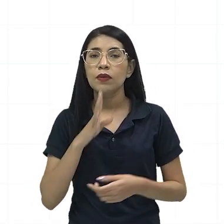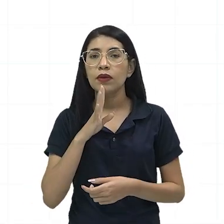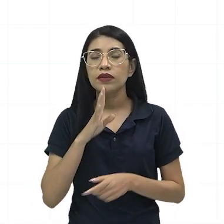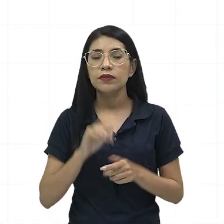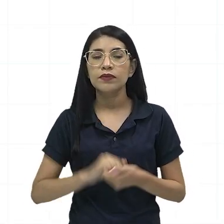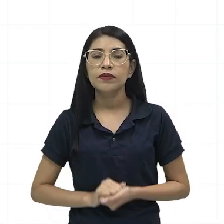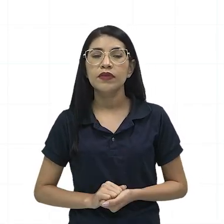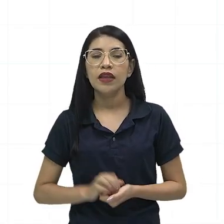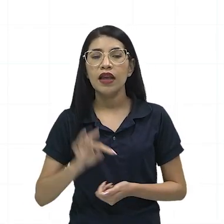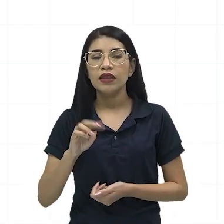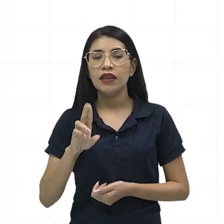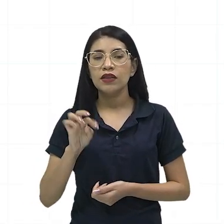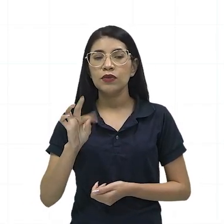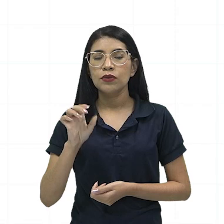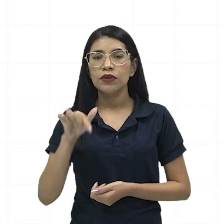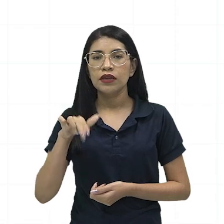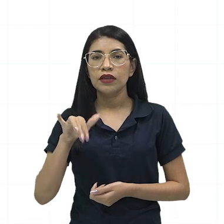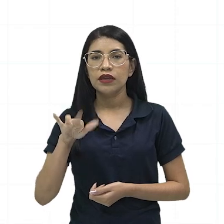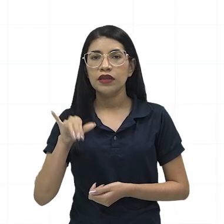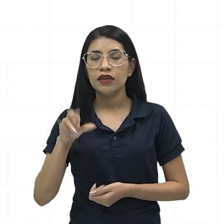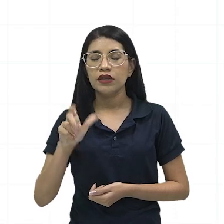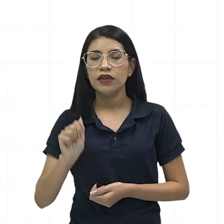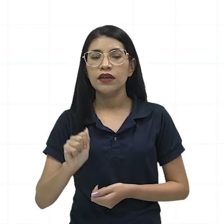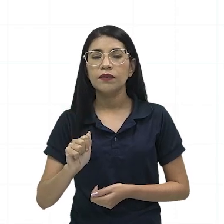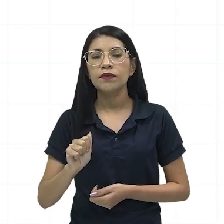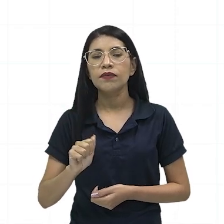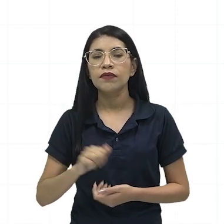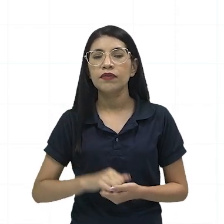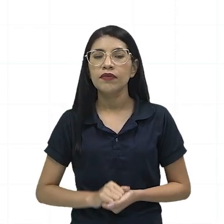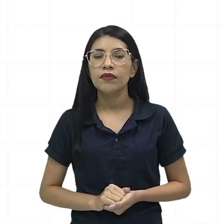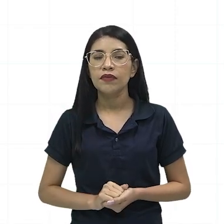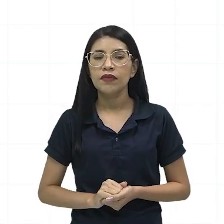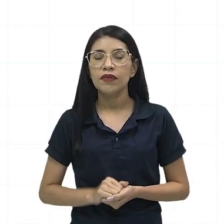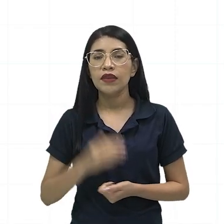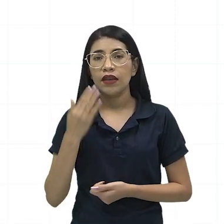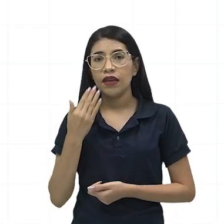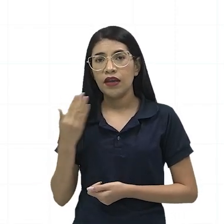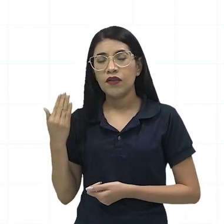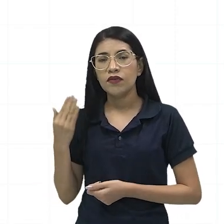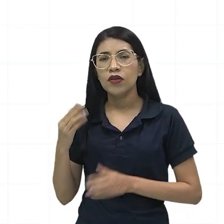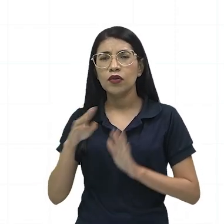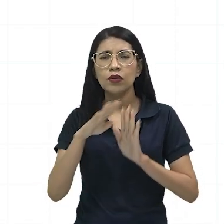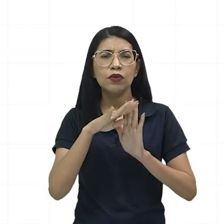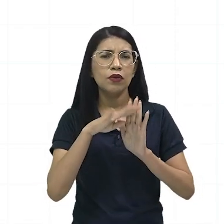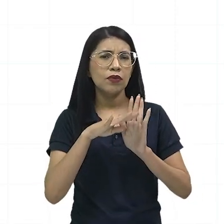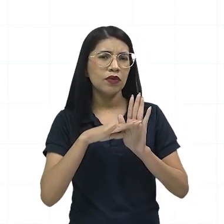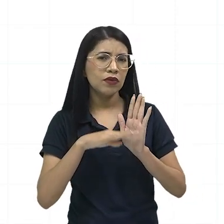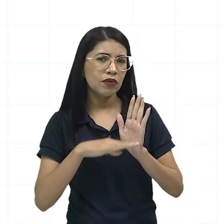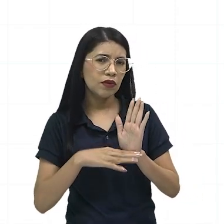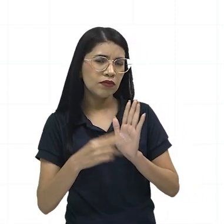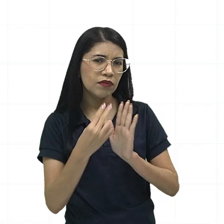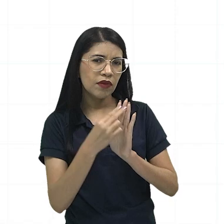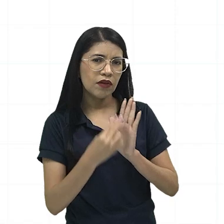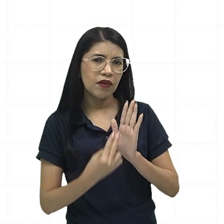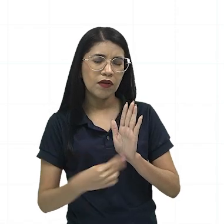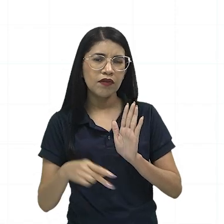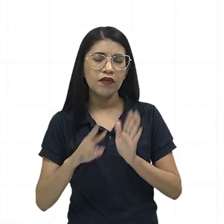por tatuquira, mosquito palha, asa dura, asa branca,